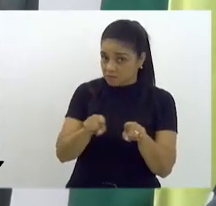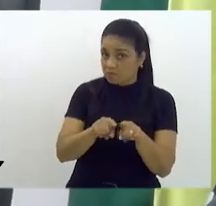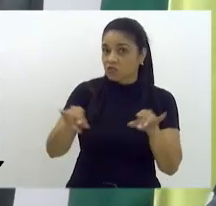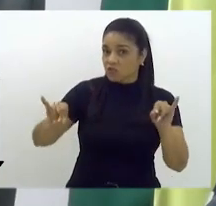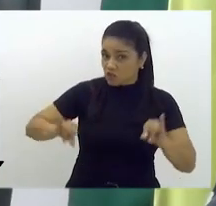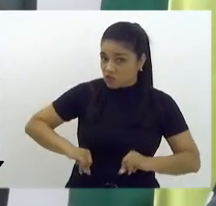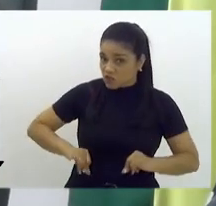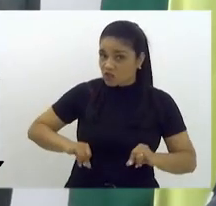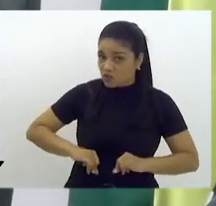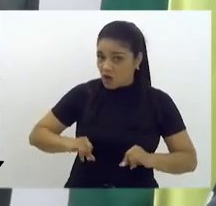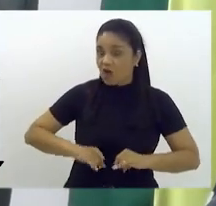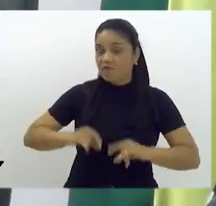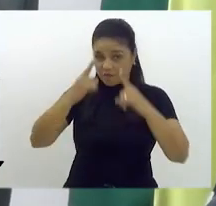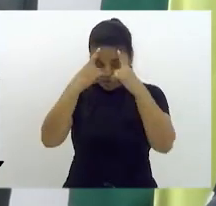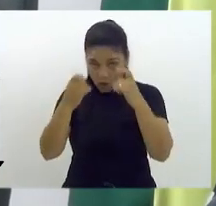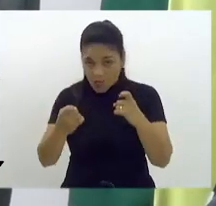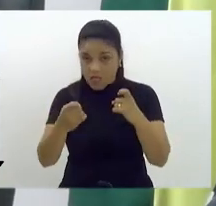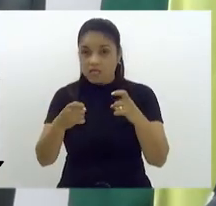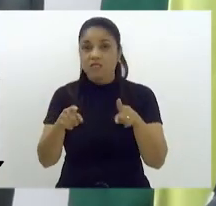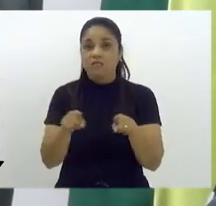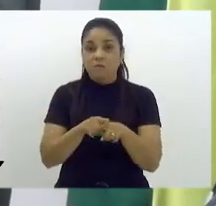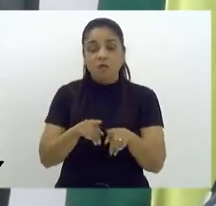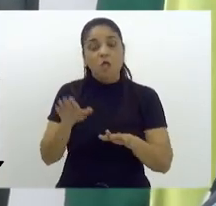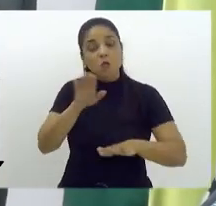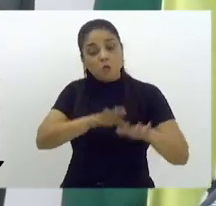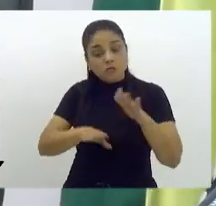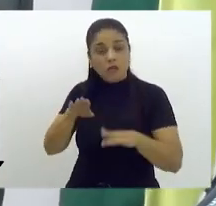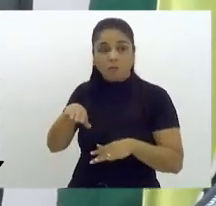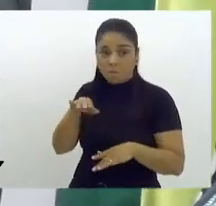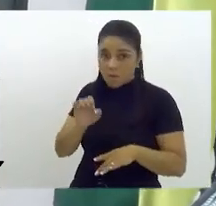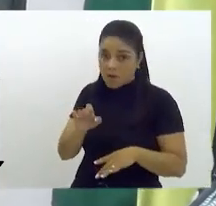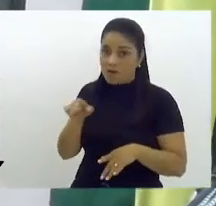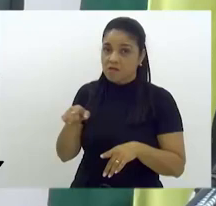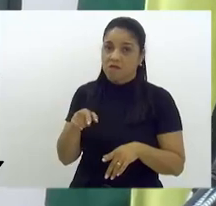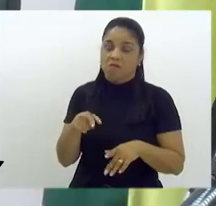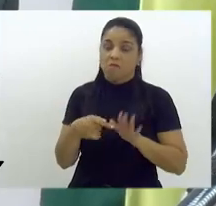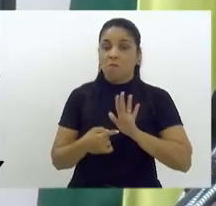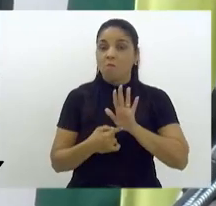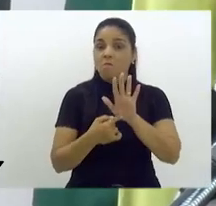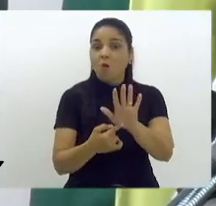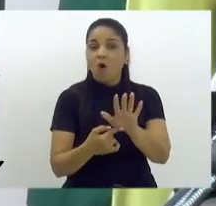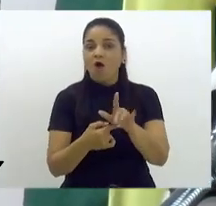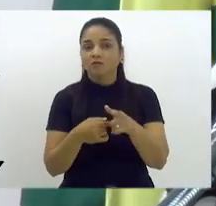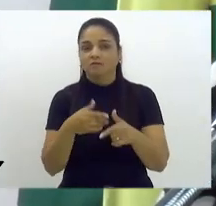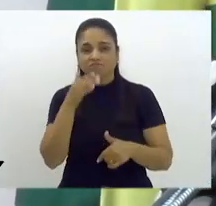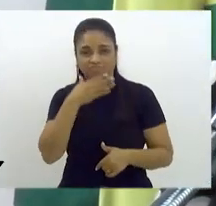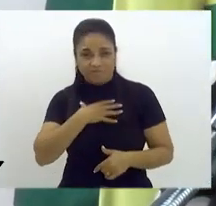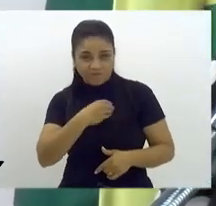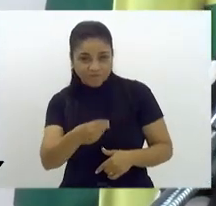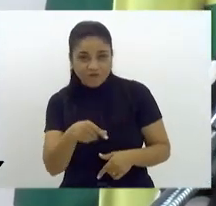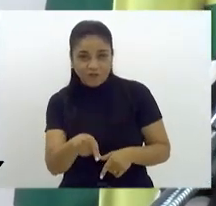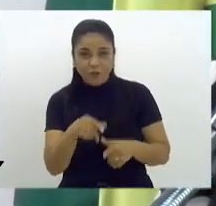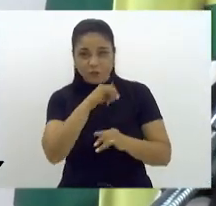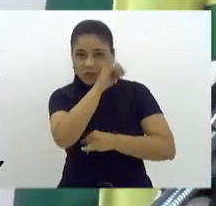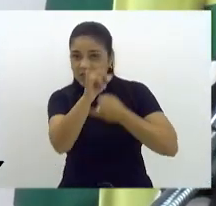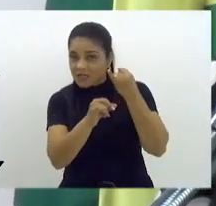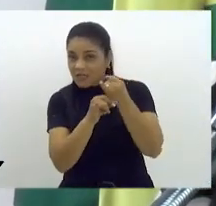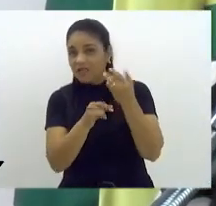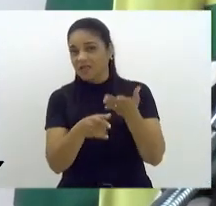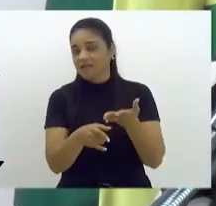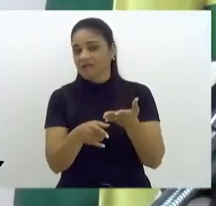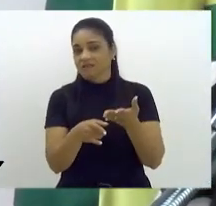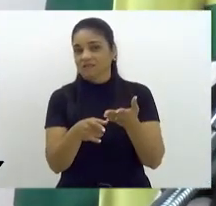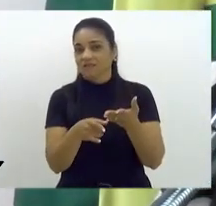temos que tomar cuidado com as mães com seu filho então tudo isso a gente tem que estudar aqui a serpeia da mulher eu sei